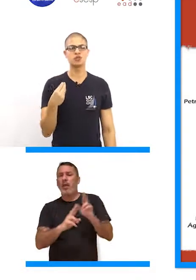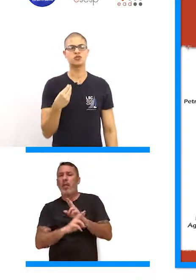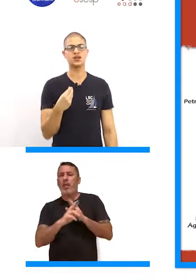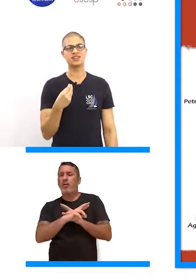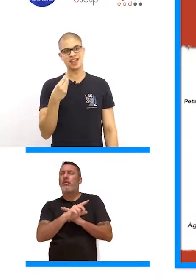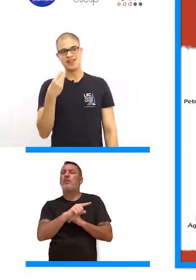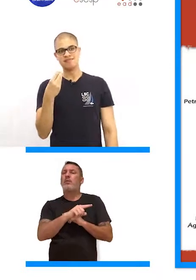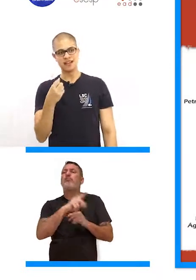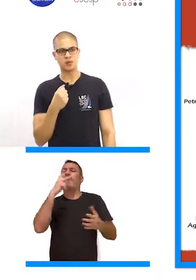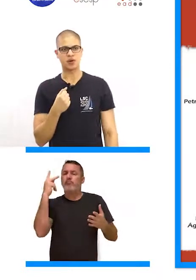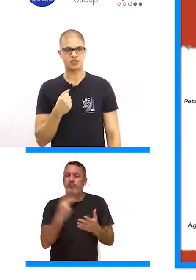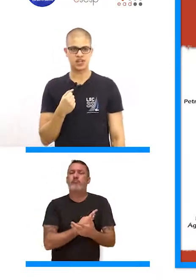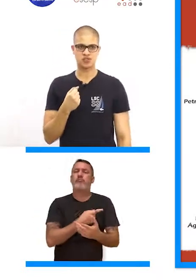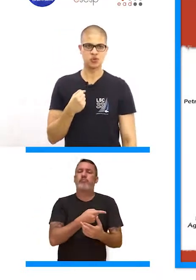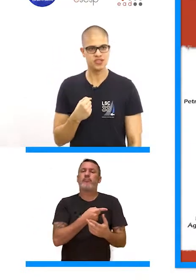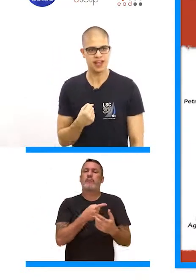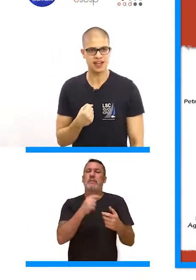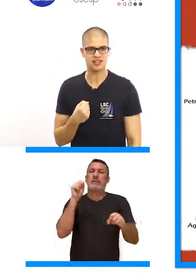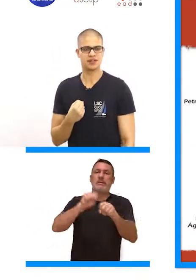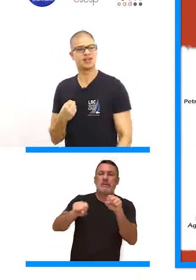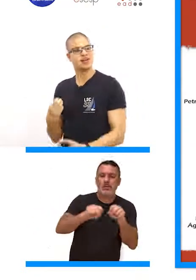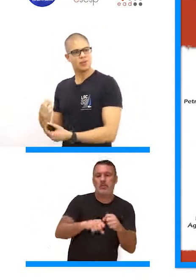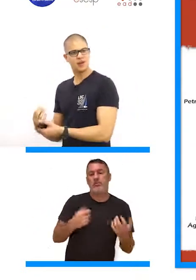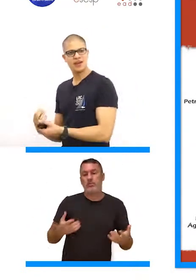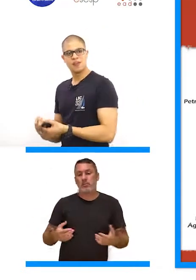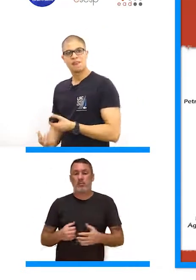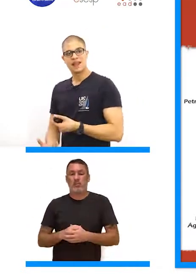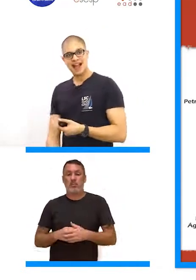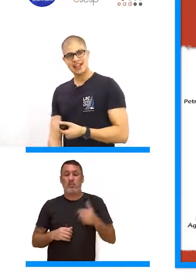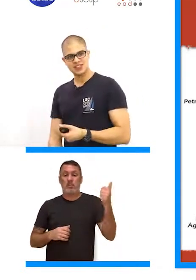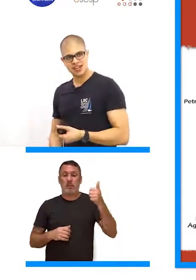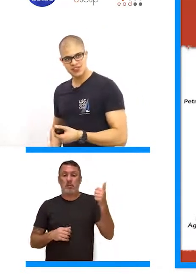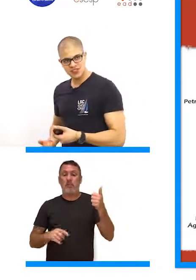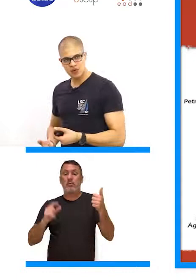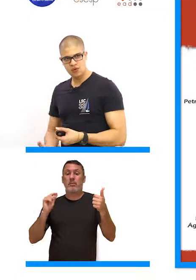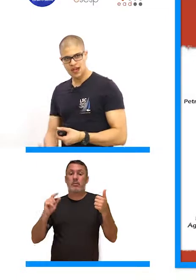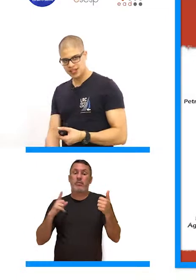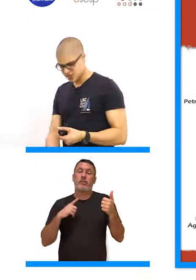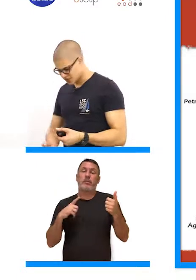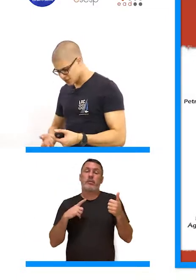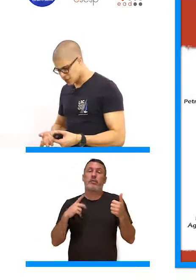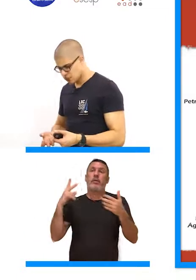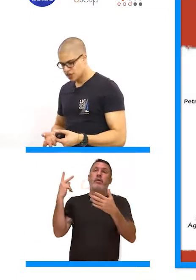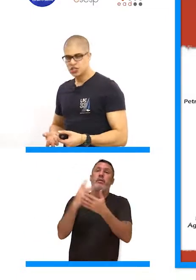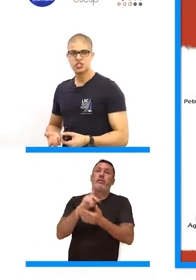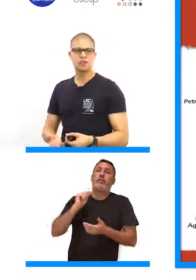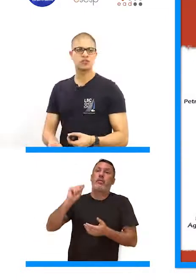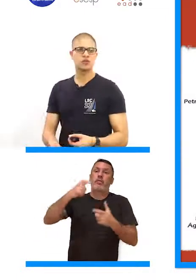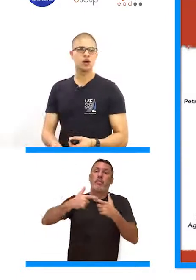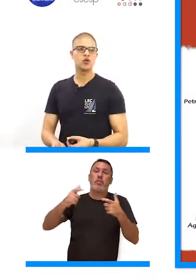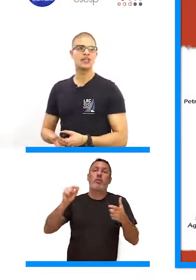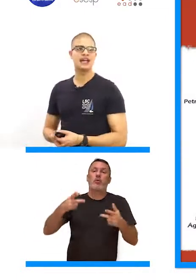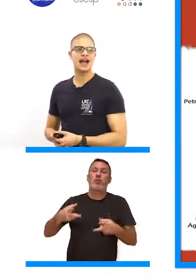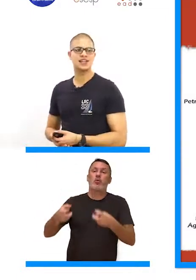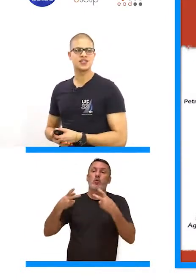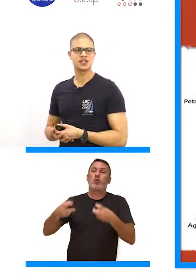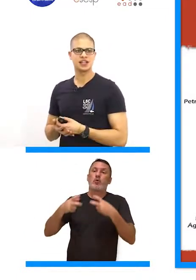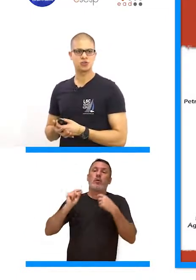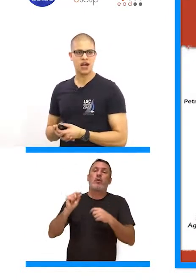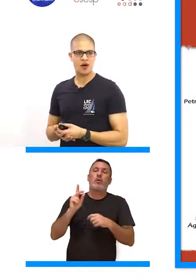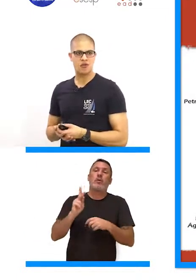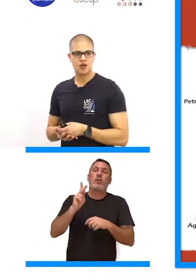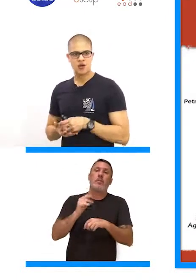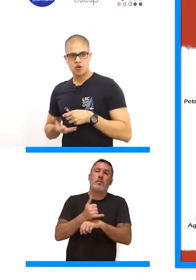ações causadoras desse processo de subsidência. Primeiro, a extração de petróleo e